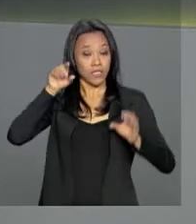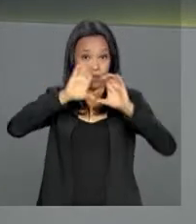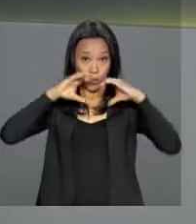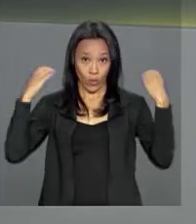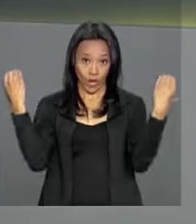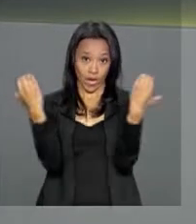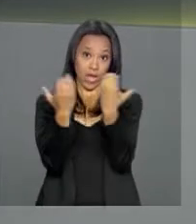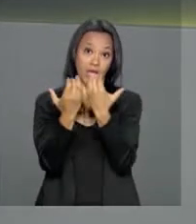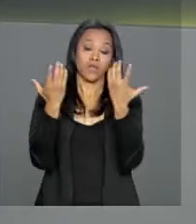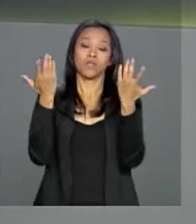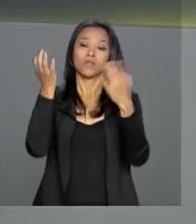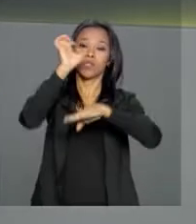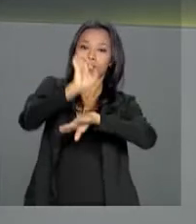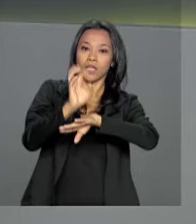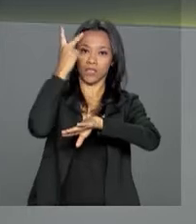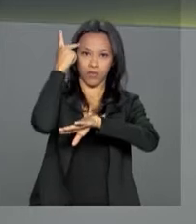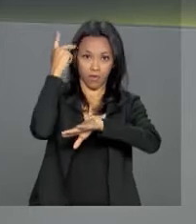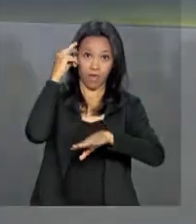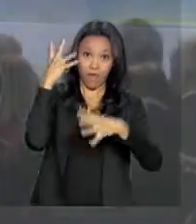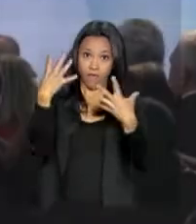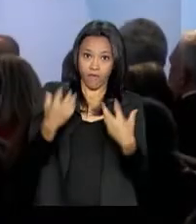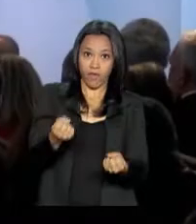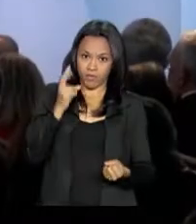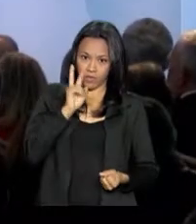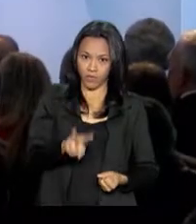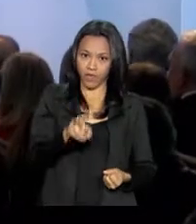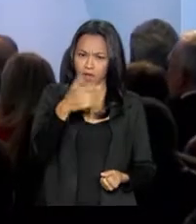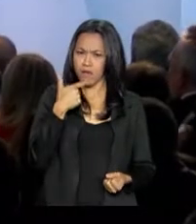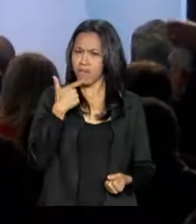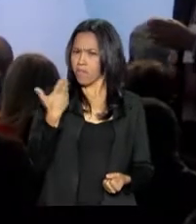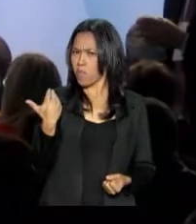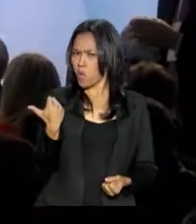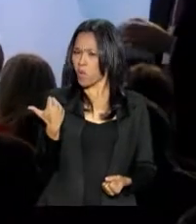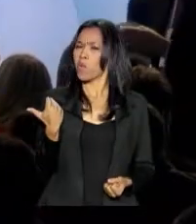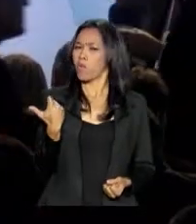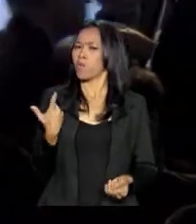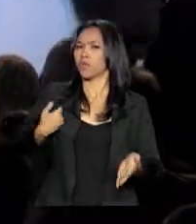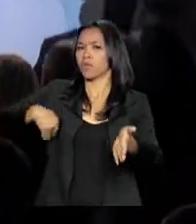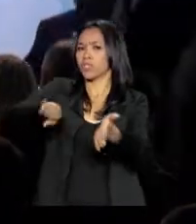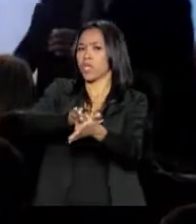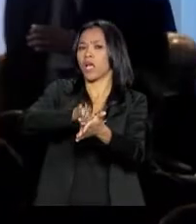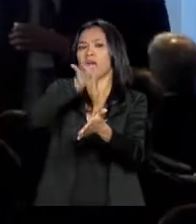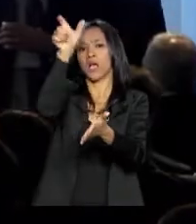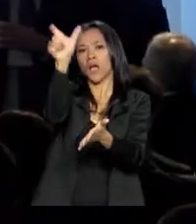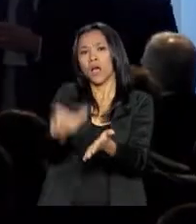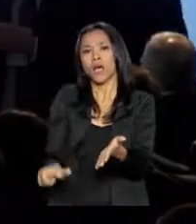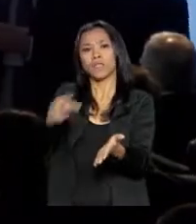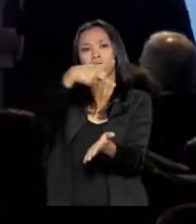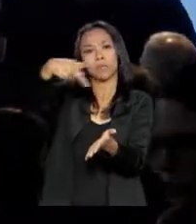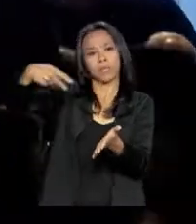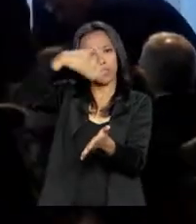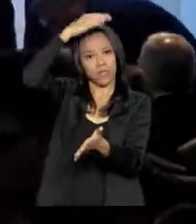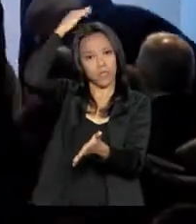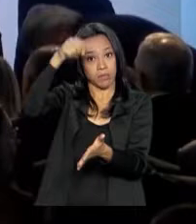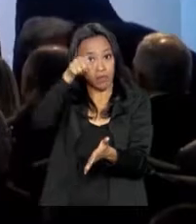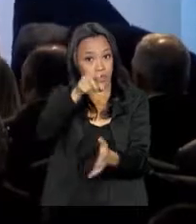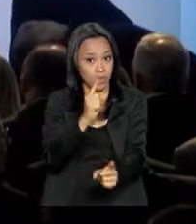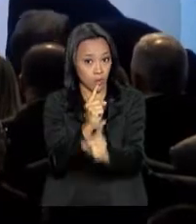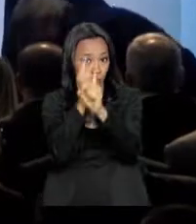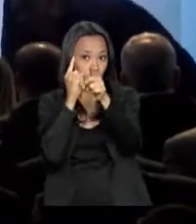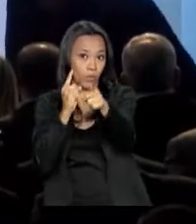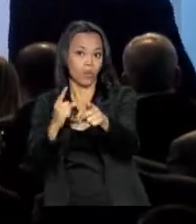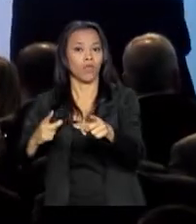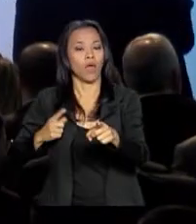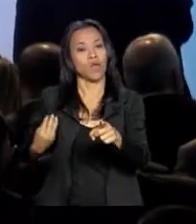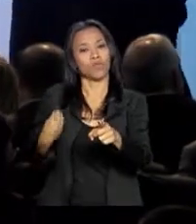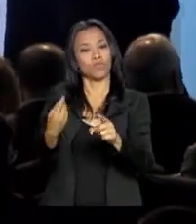paulo nós vamos ver a imagens feitas agora pouco da chegada do presidente michel temer a este congresso ele está acompanhado